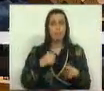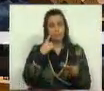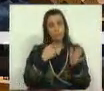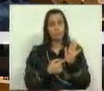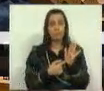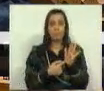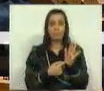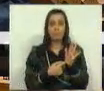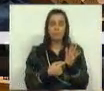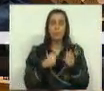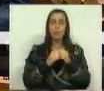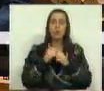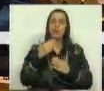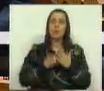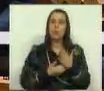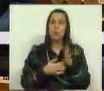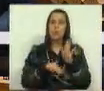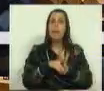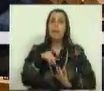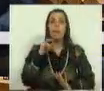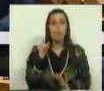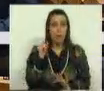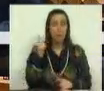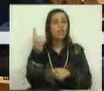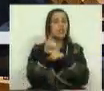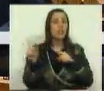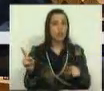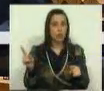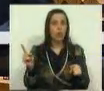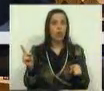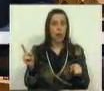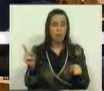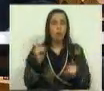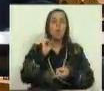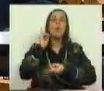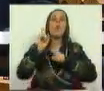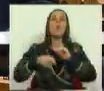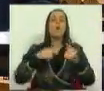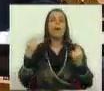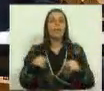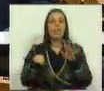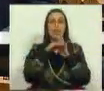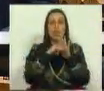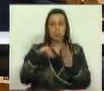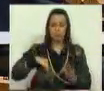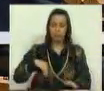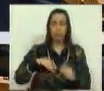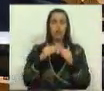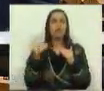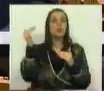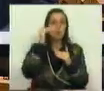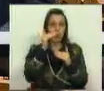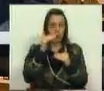presença o documento, a lei, que excepciona aqueles que têm o estatuto remuneratório